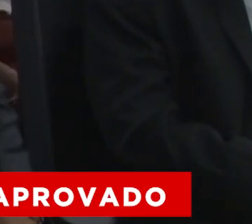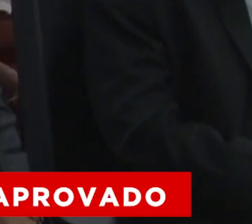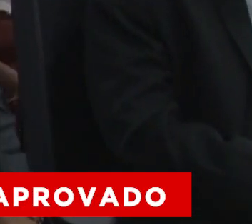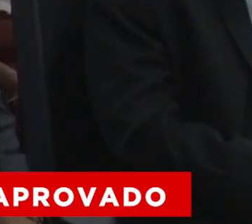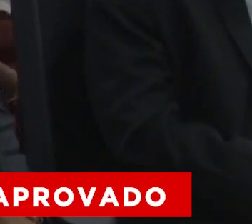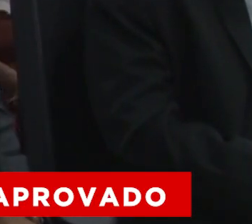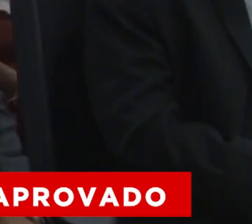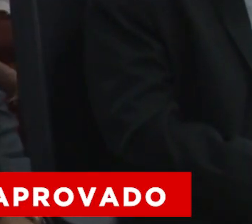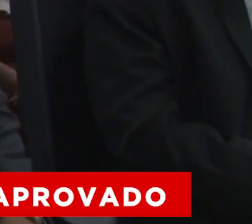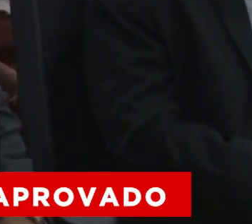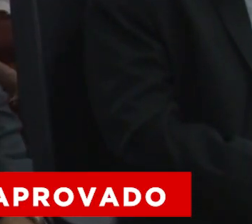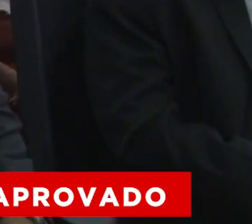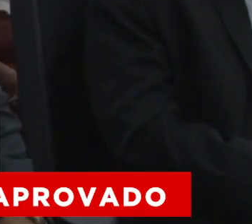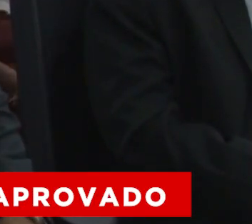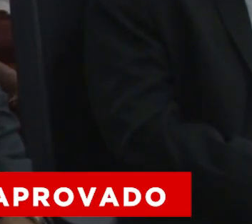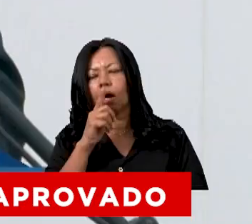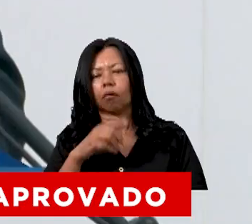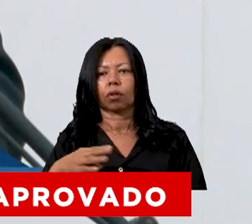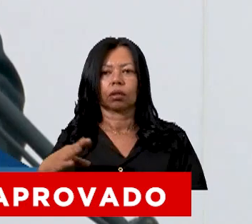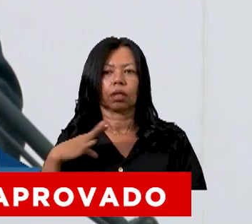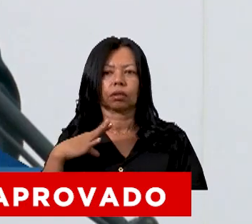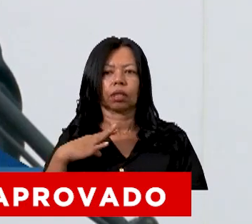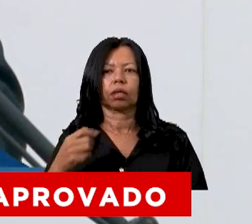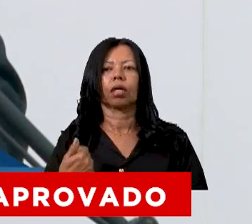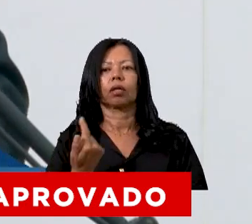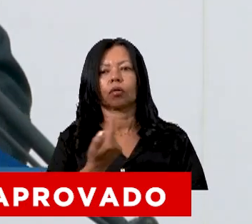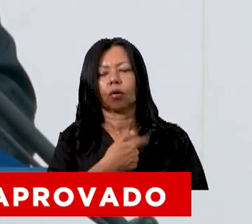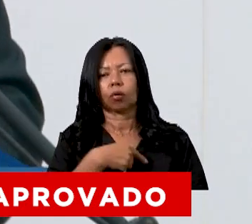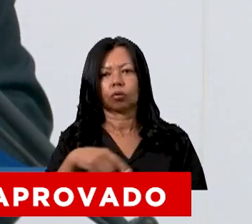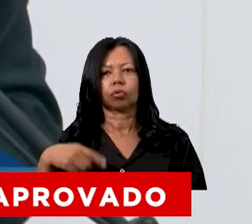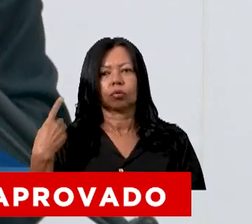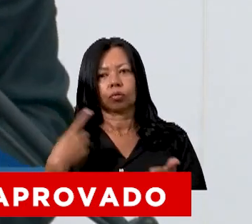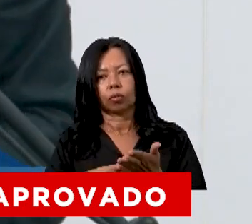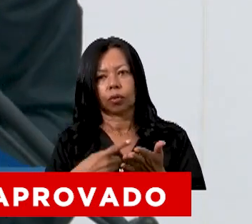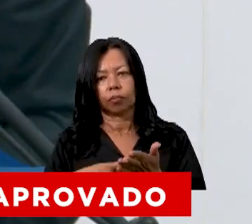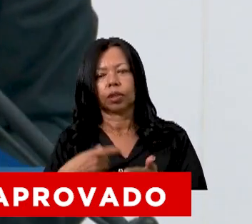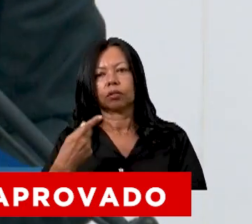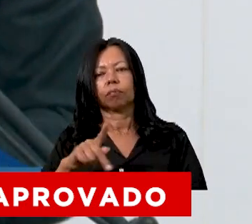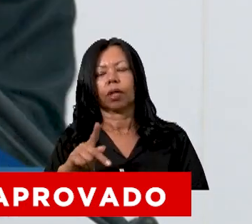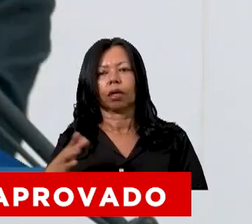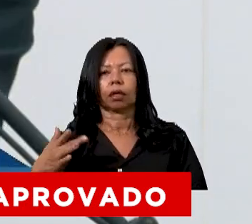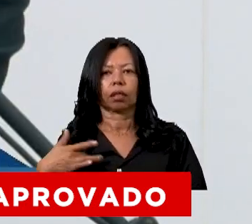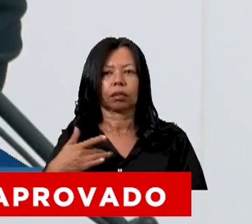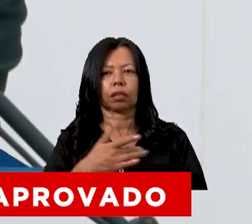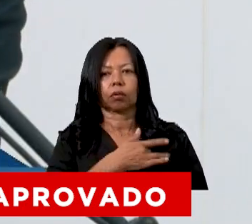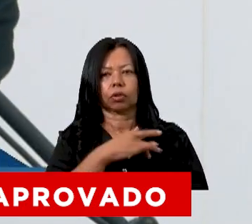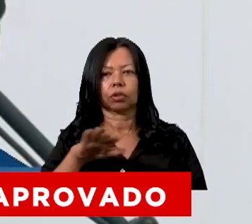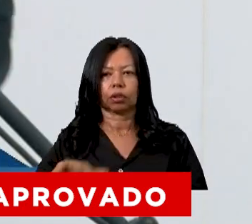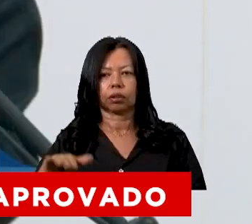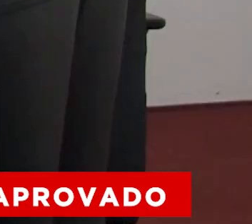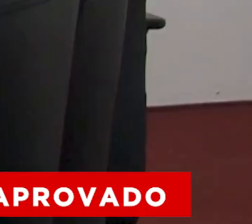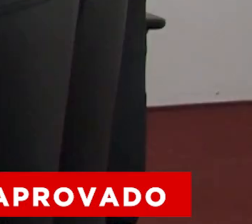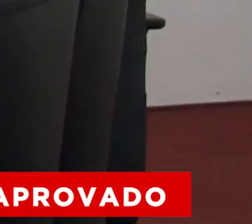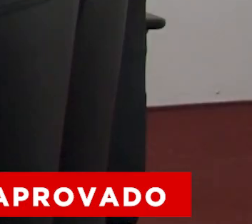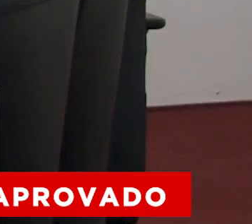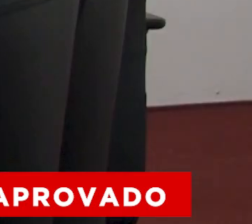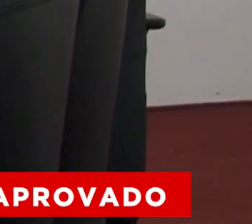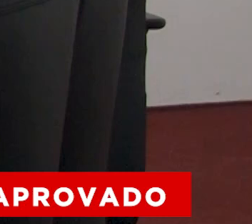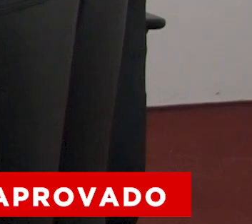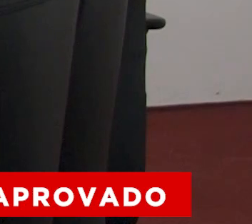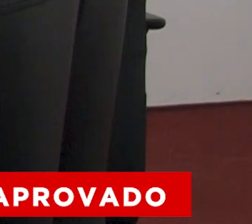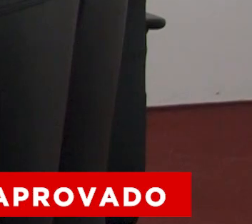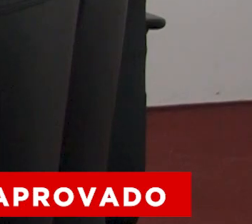água e aprovar a água da cidade. É nosso dever para manter a saúde das crianças. É só, senhor presidente.